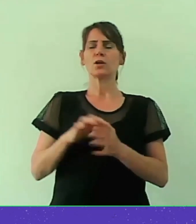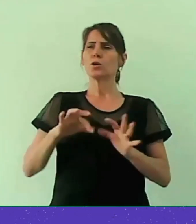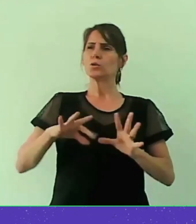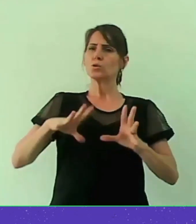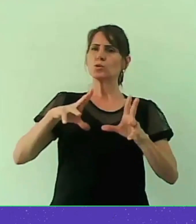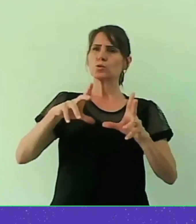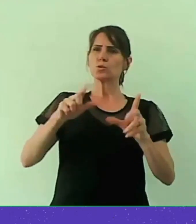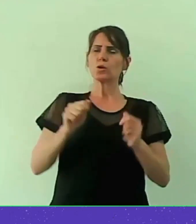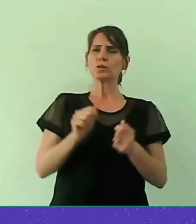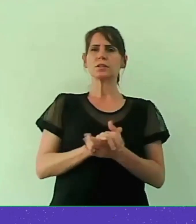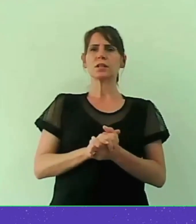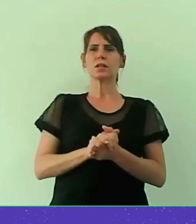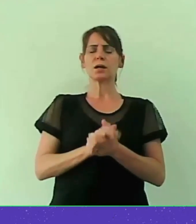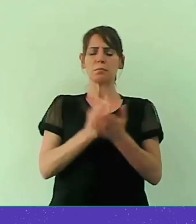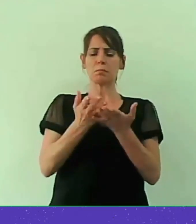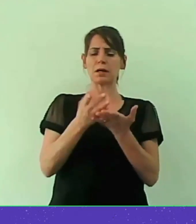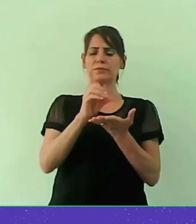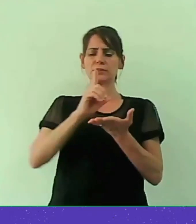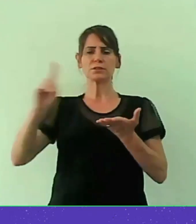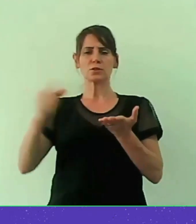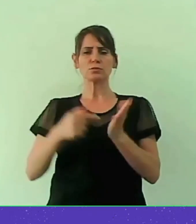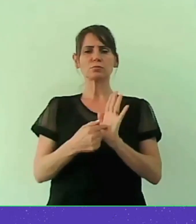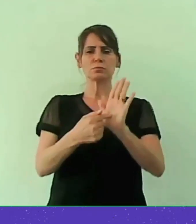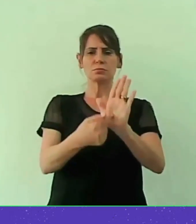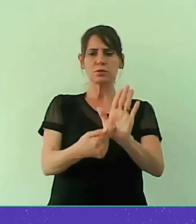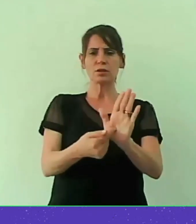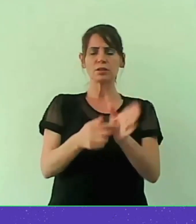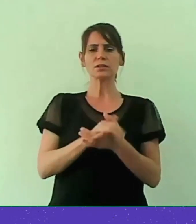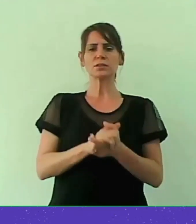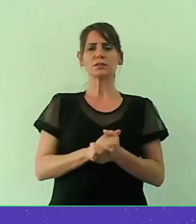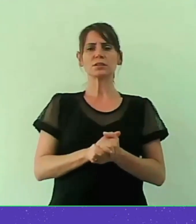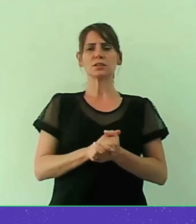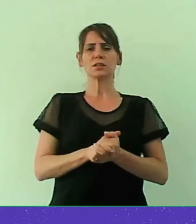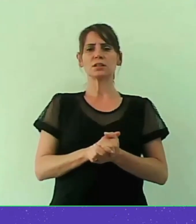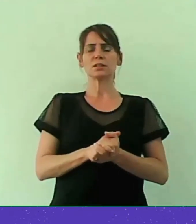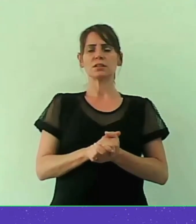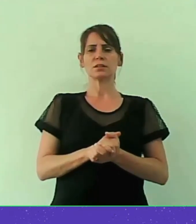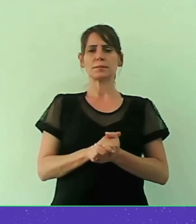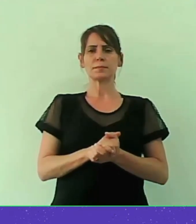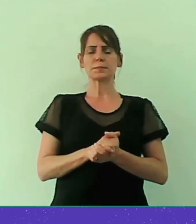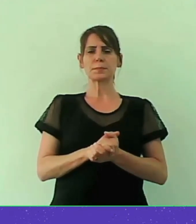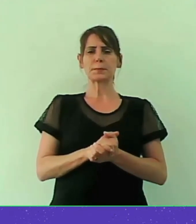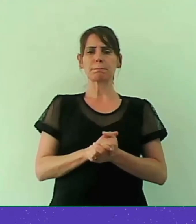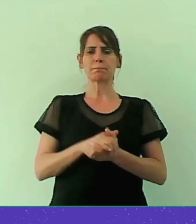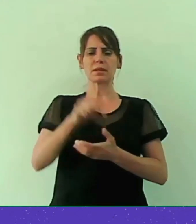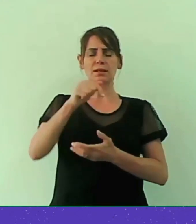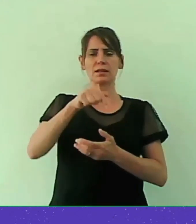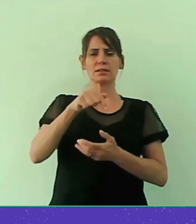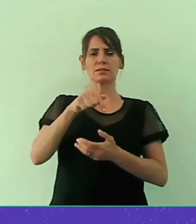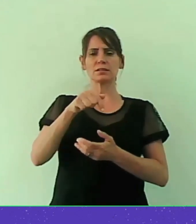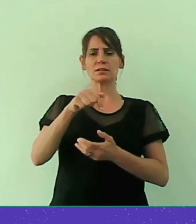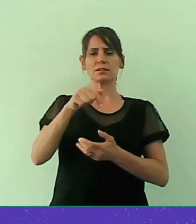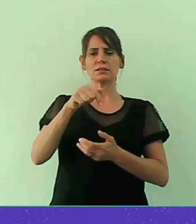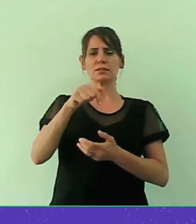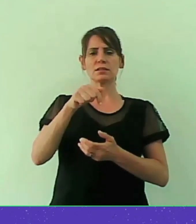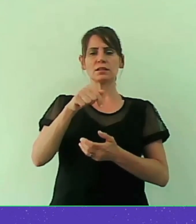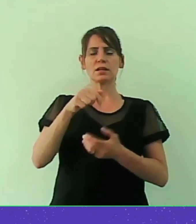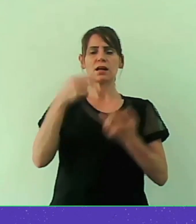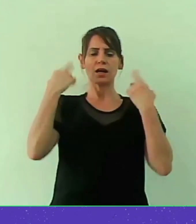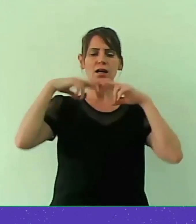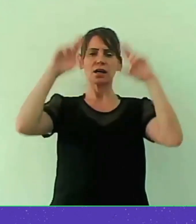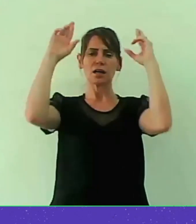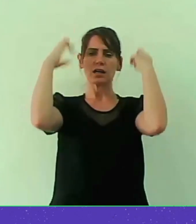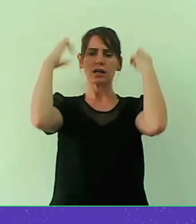a Escritura diz respeito a essa pessoa, ao Cordeiro, a Jesus